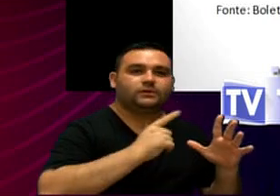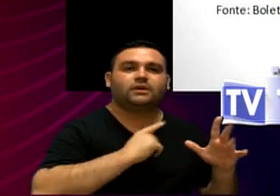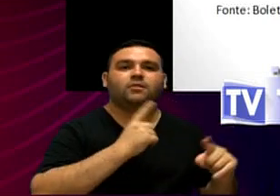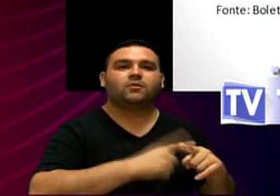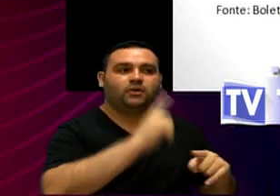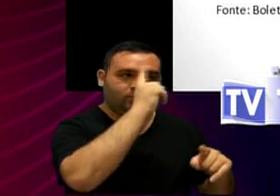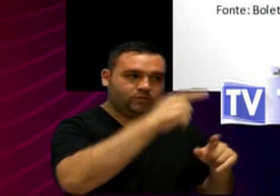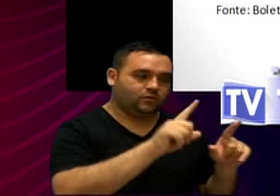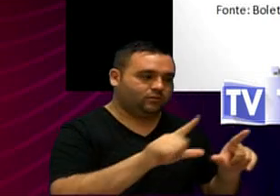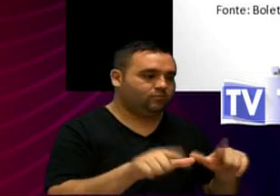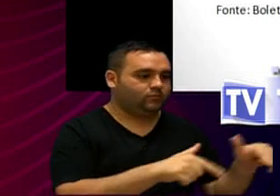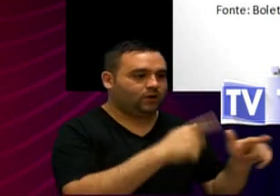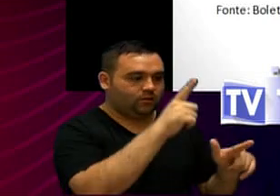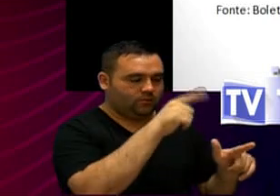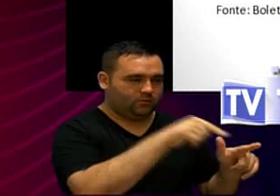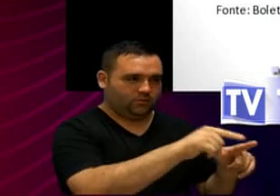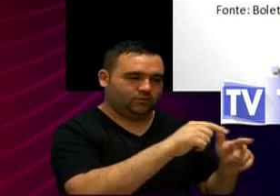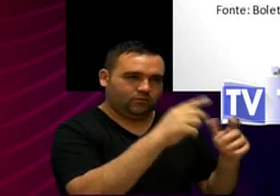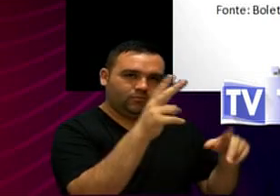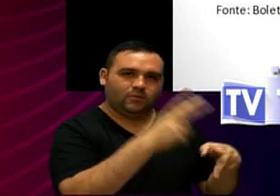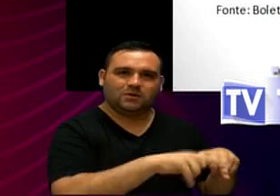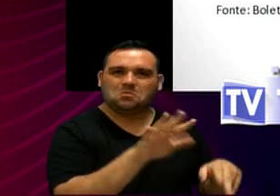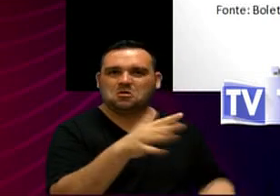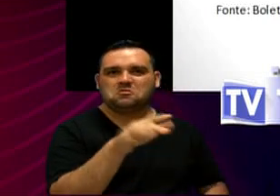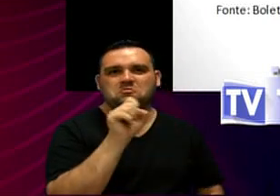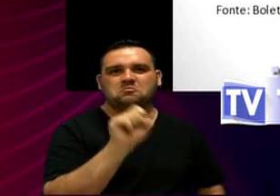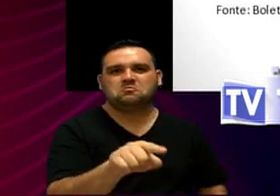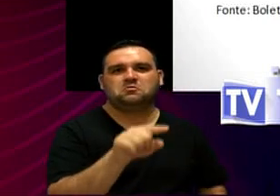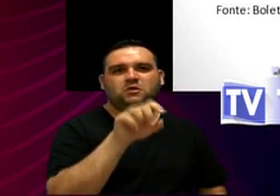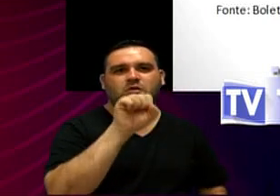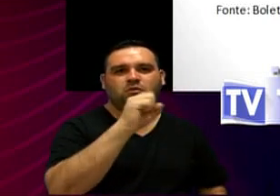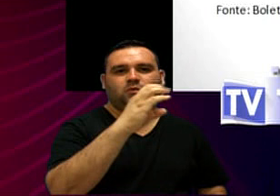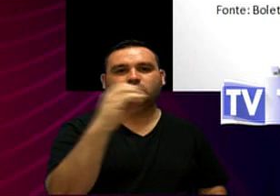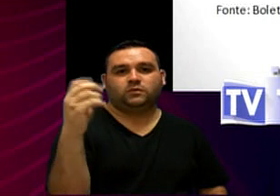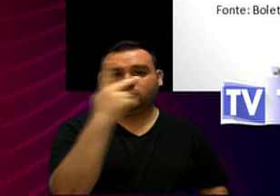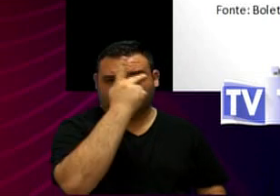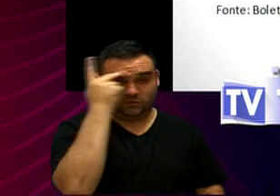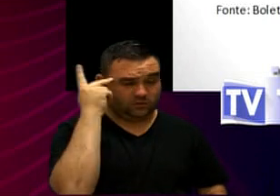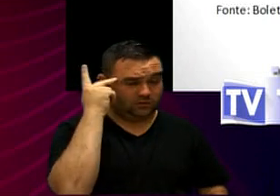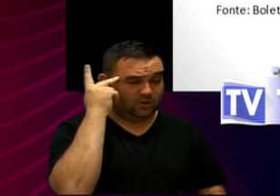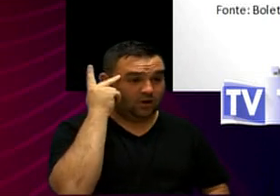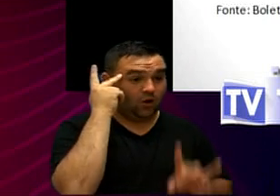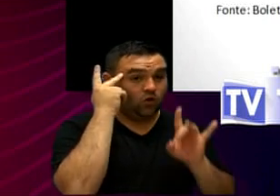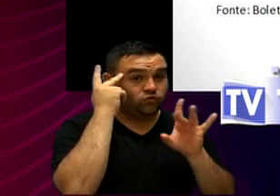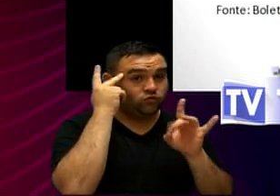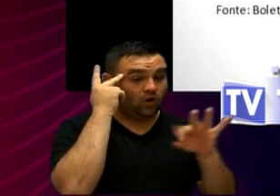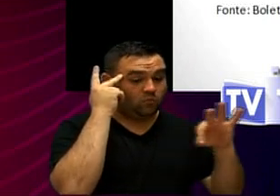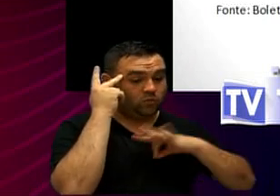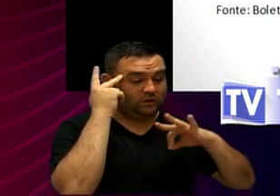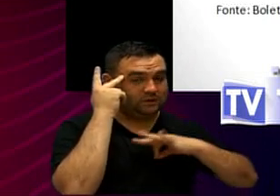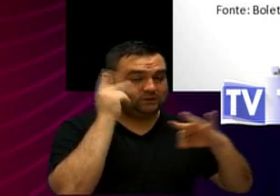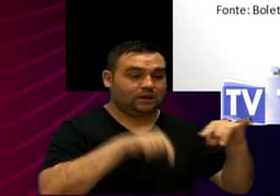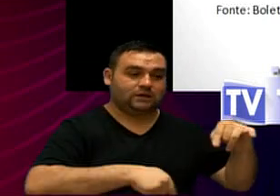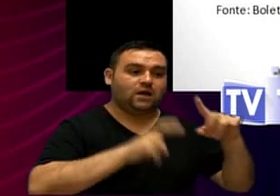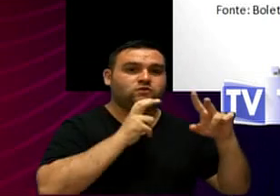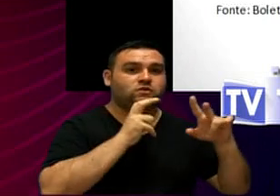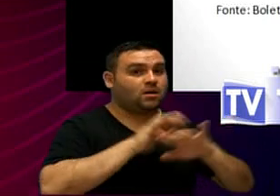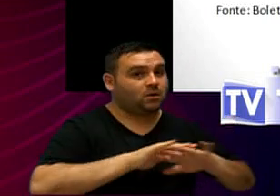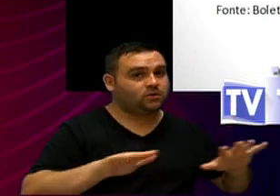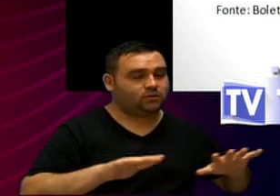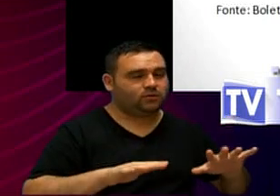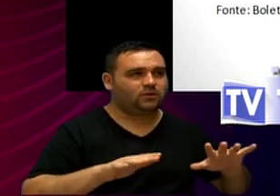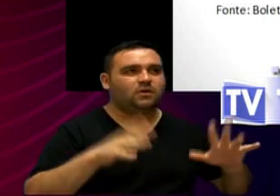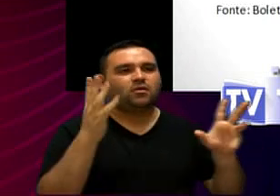mandado de prisão. Dá quase 1.800 pessoas, somente da Polícia Civil. Aqui não